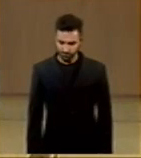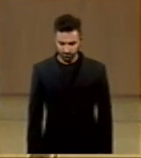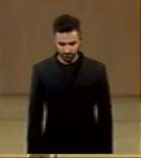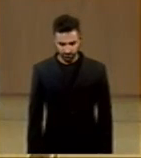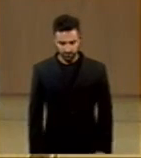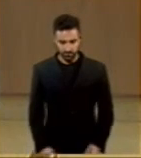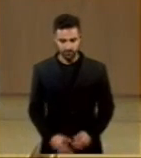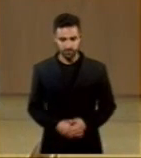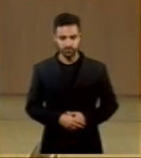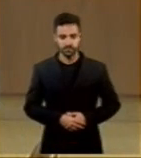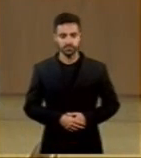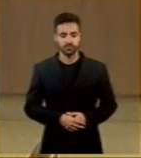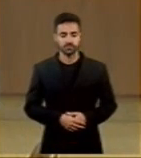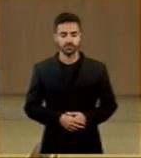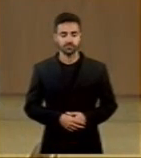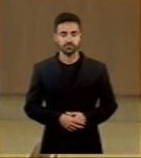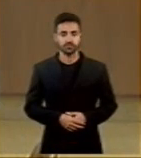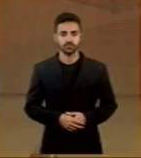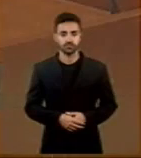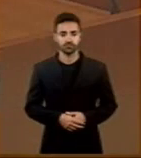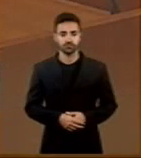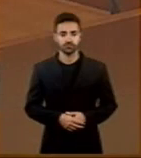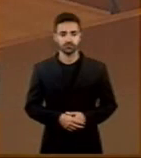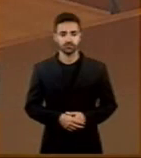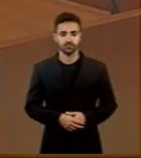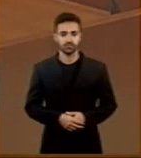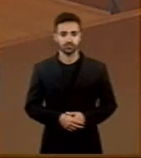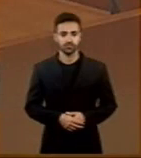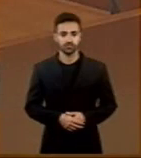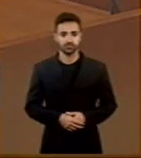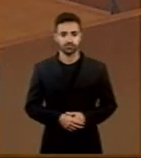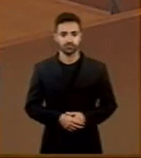começo pelo começo, como é o usual.